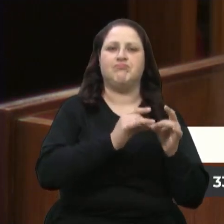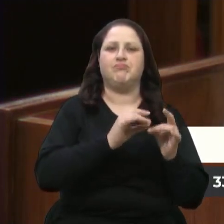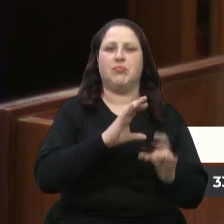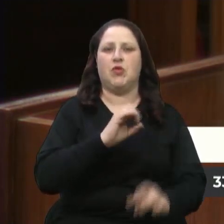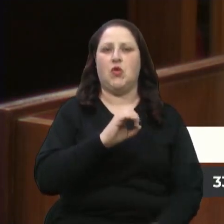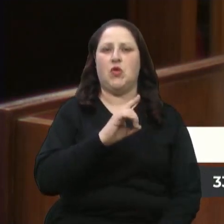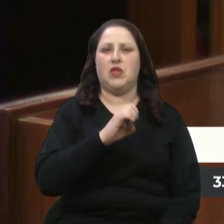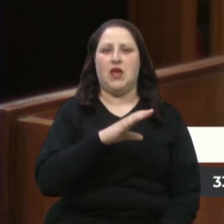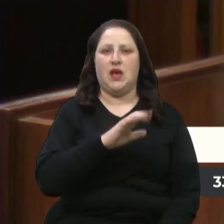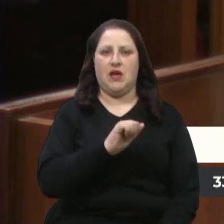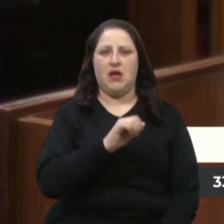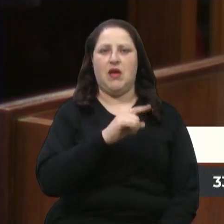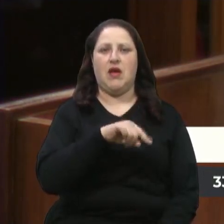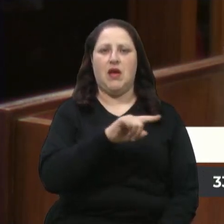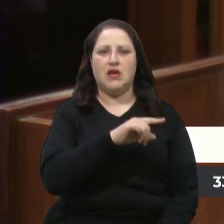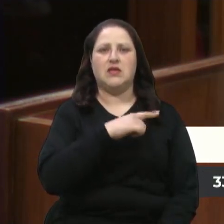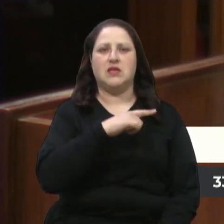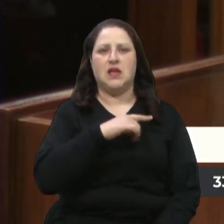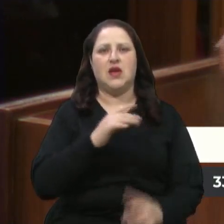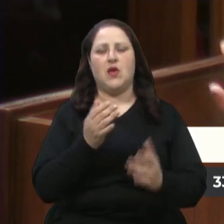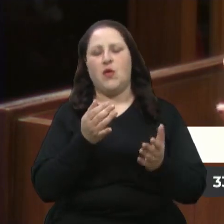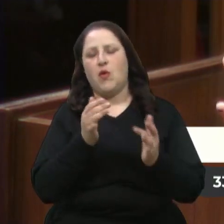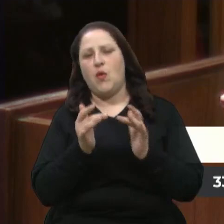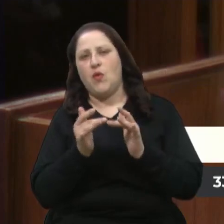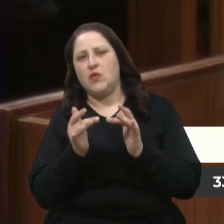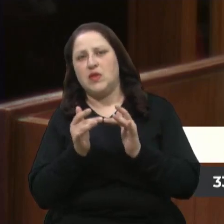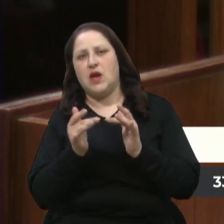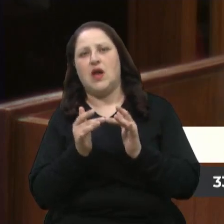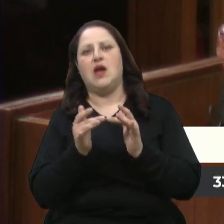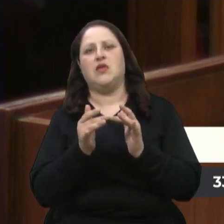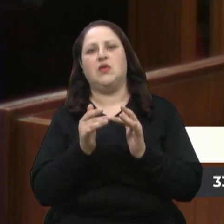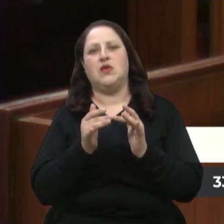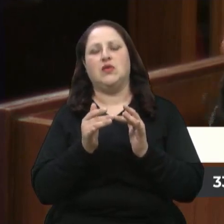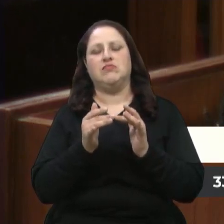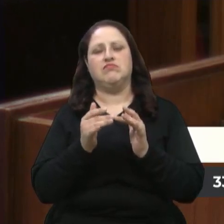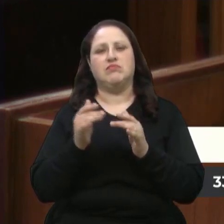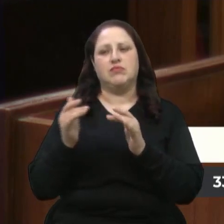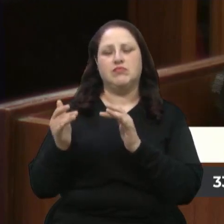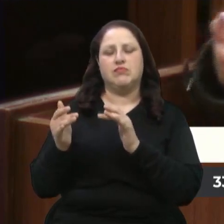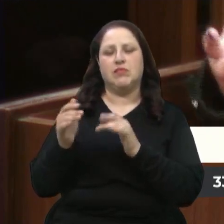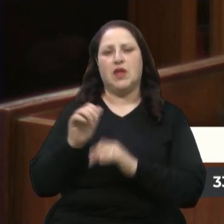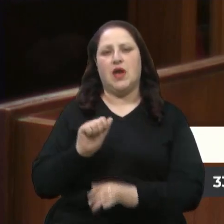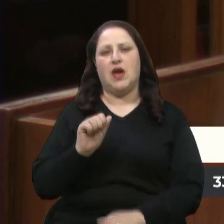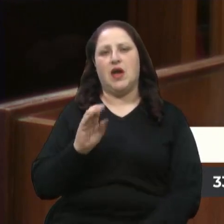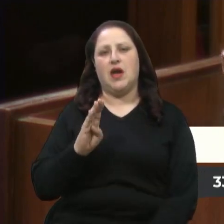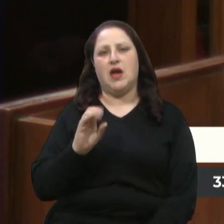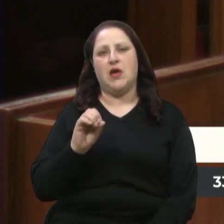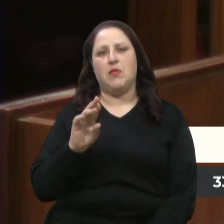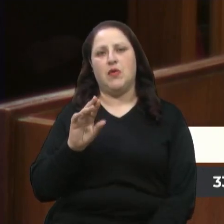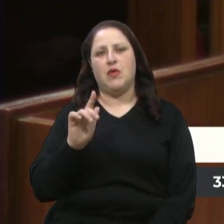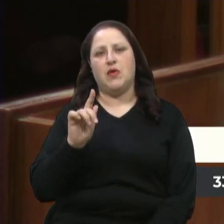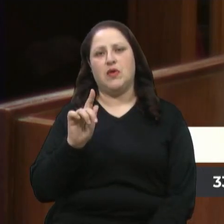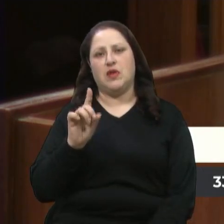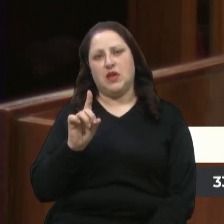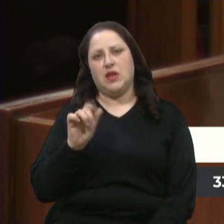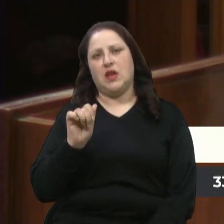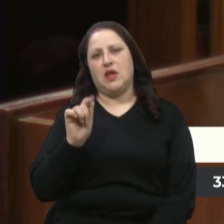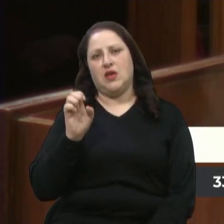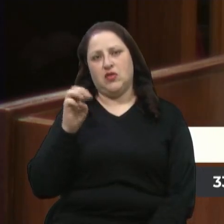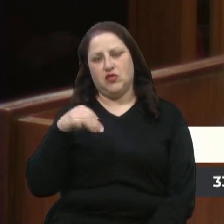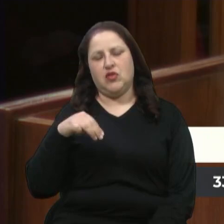a Codeca entra em contato, por exemplo, com a abordagem social, e a gente faz todo um trabalho com aquelas